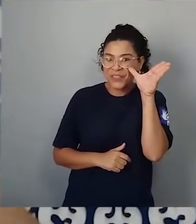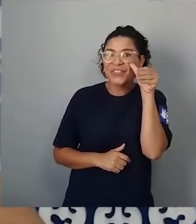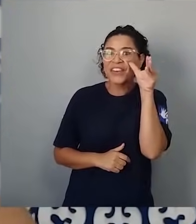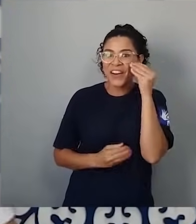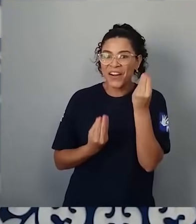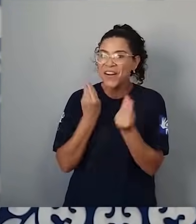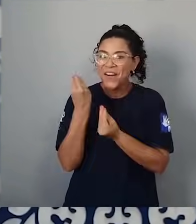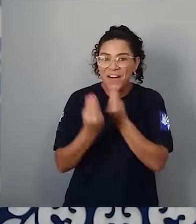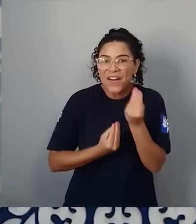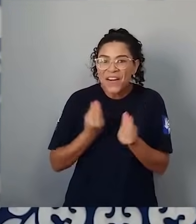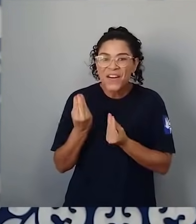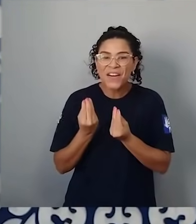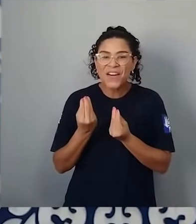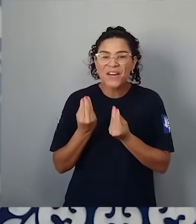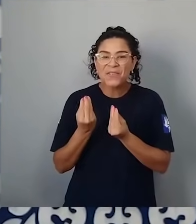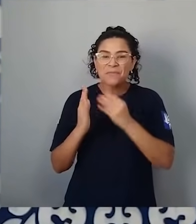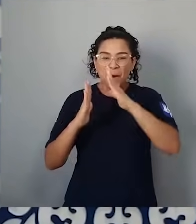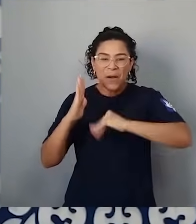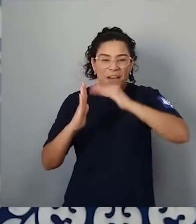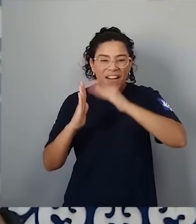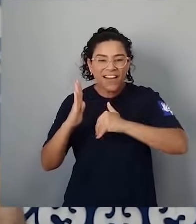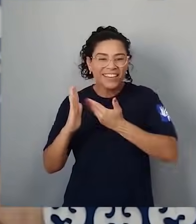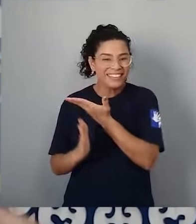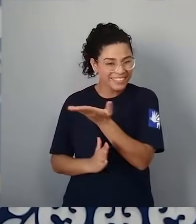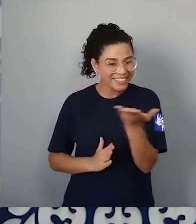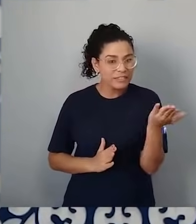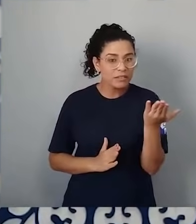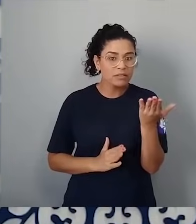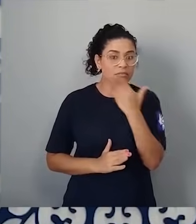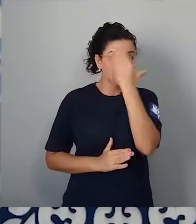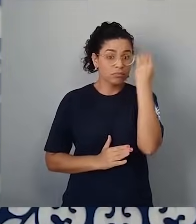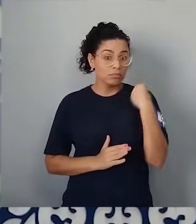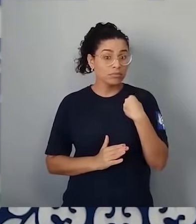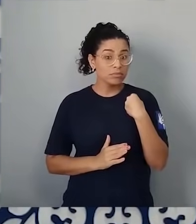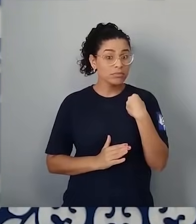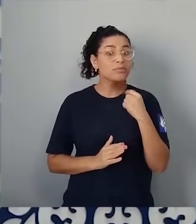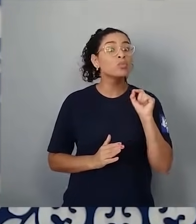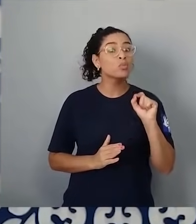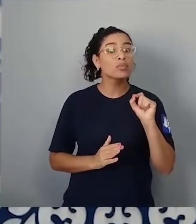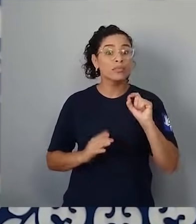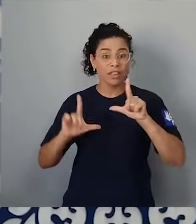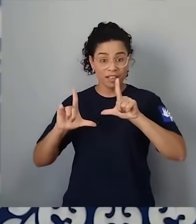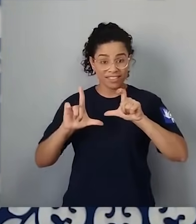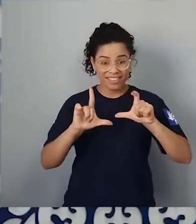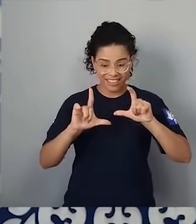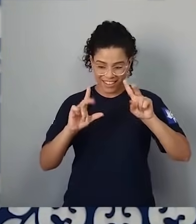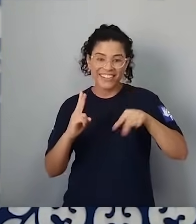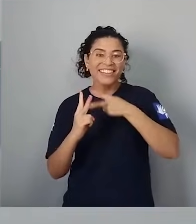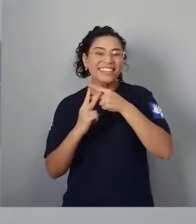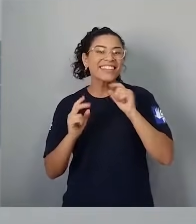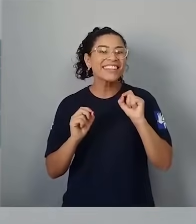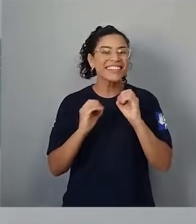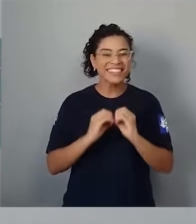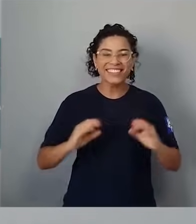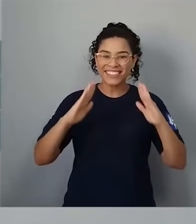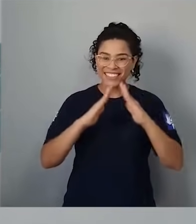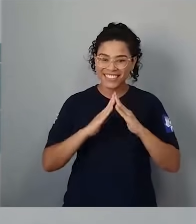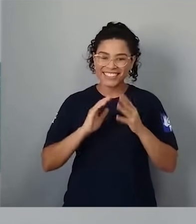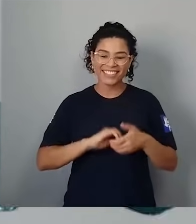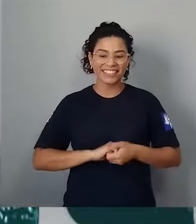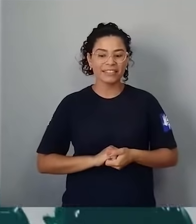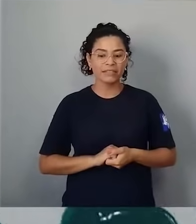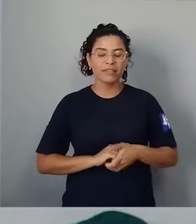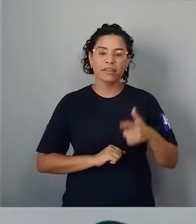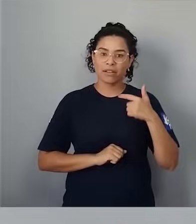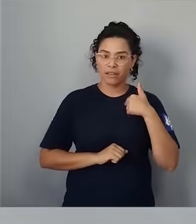como vai ficar a obra de vocês. Não esqueçam de tirar uma foto e postar nas redes sociais com a hashtag Saberes em Casa. Nem eu nem a